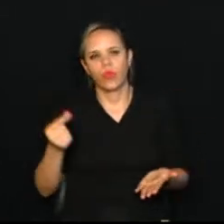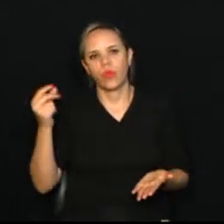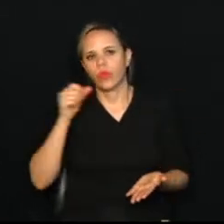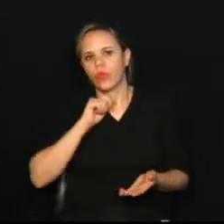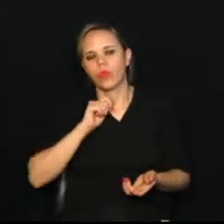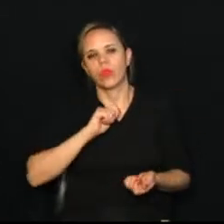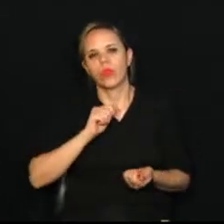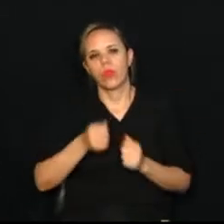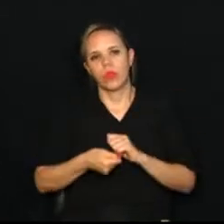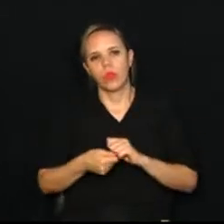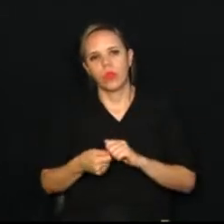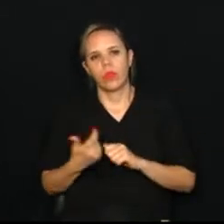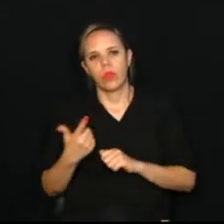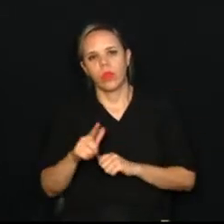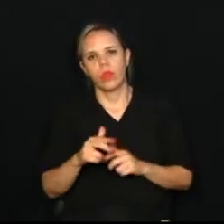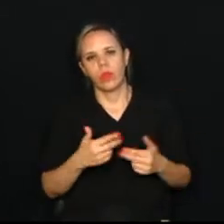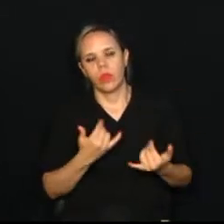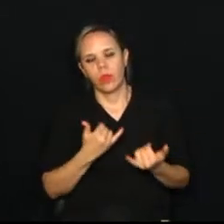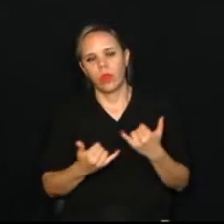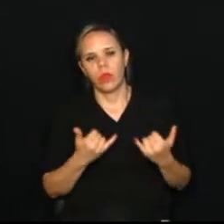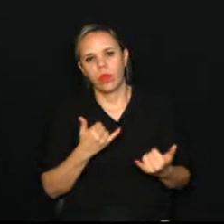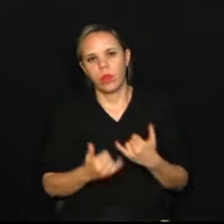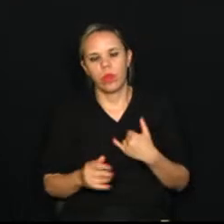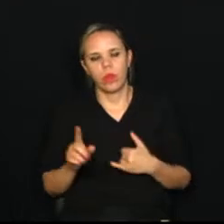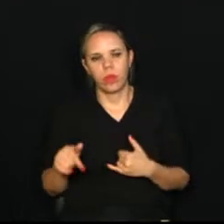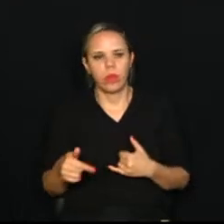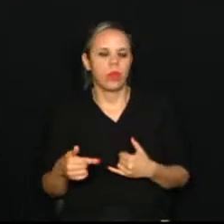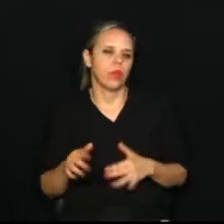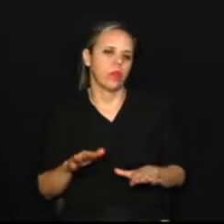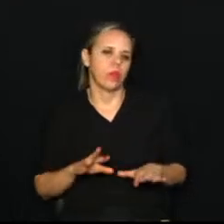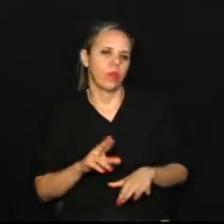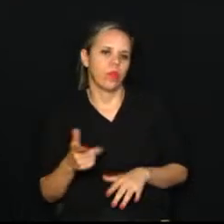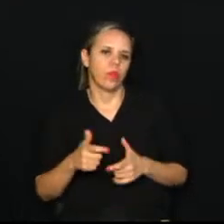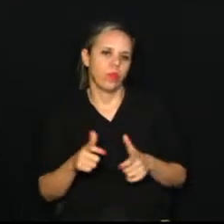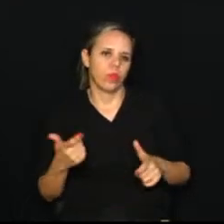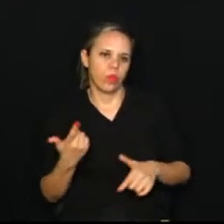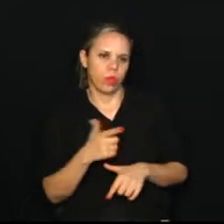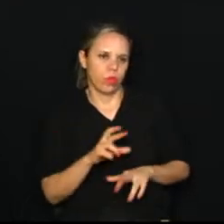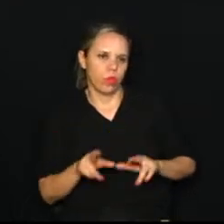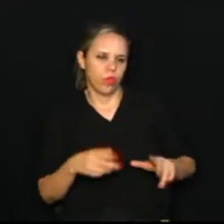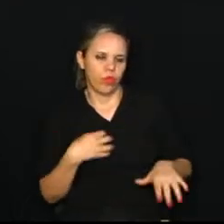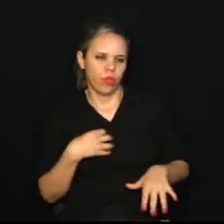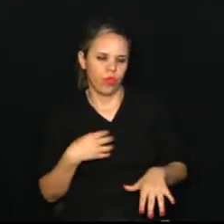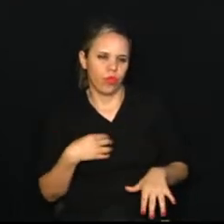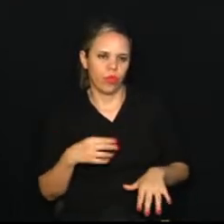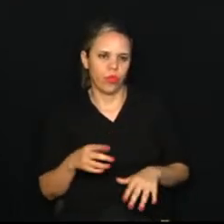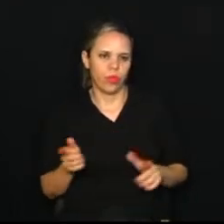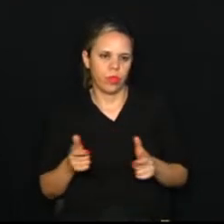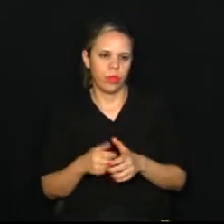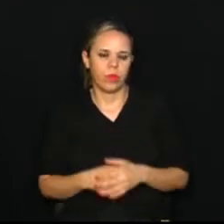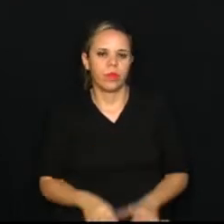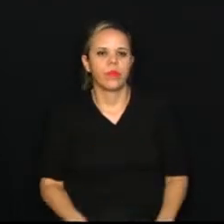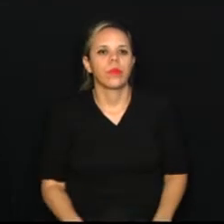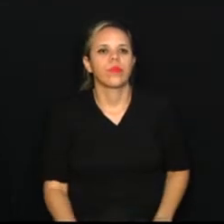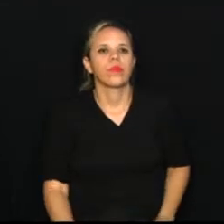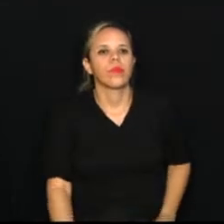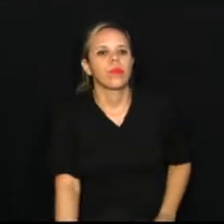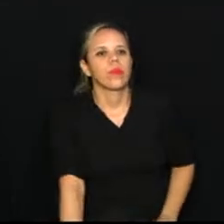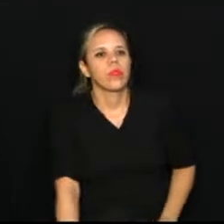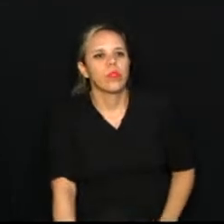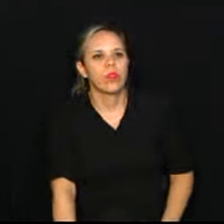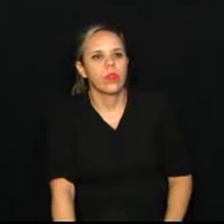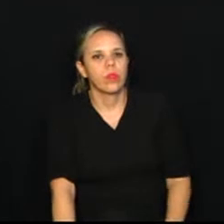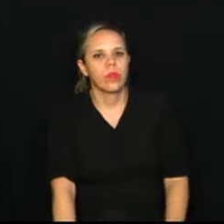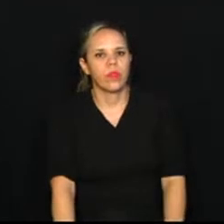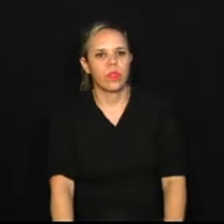e ter diretrizes parecidas com aquele, embora numa dimensão bastante menor. O